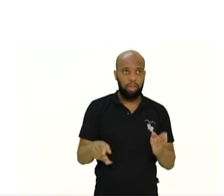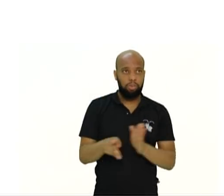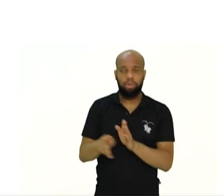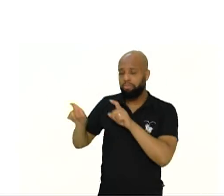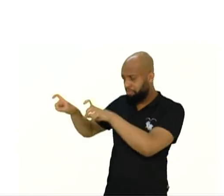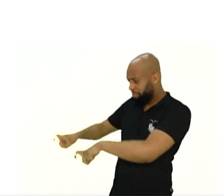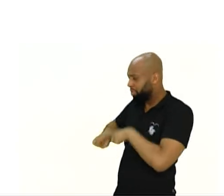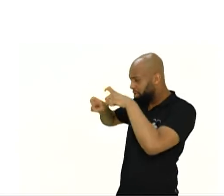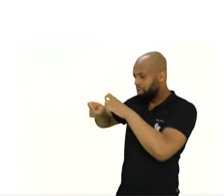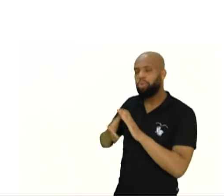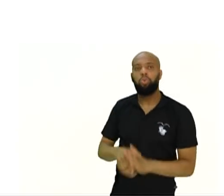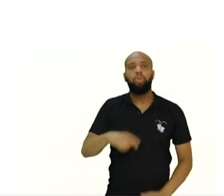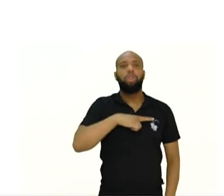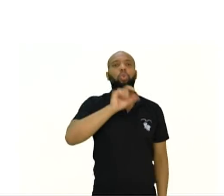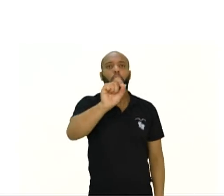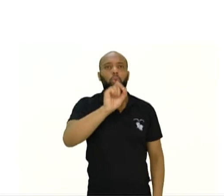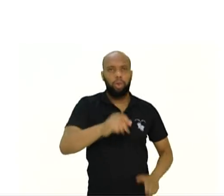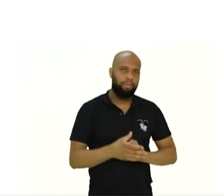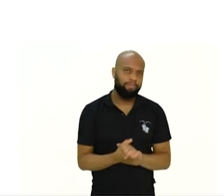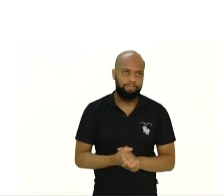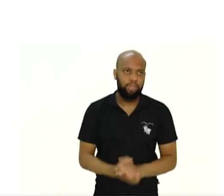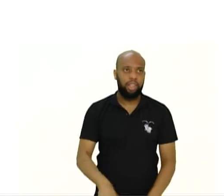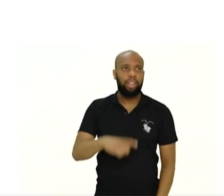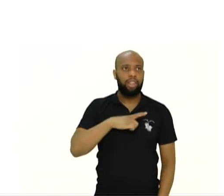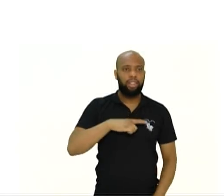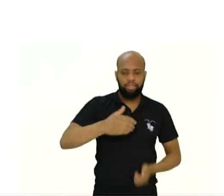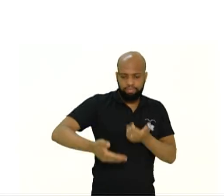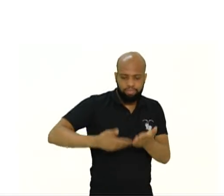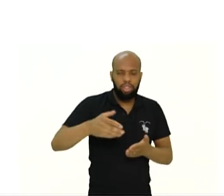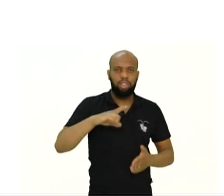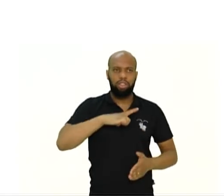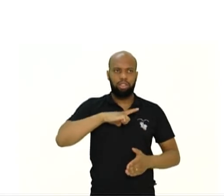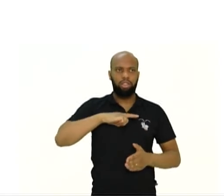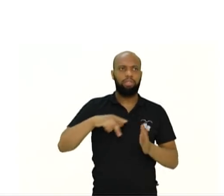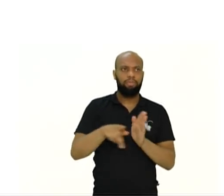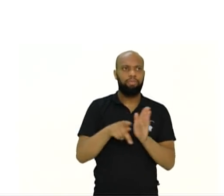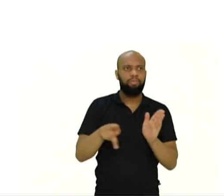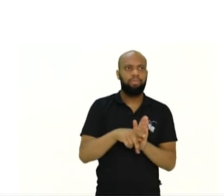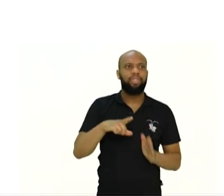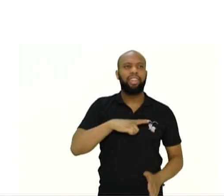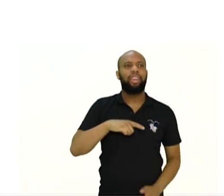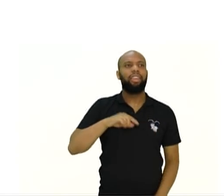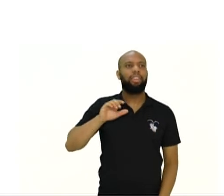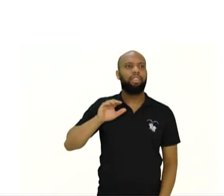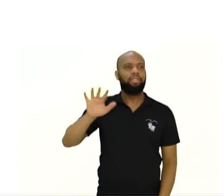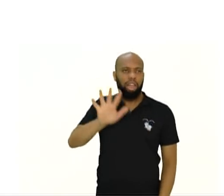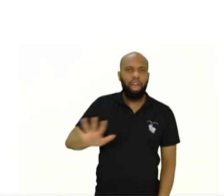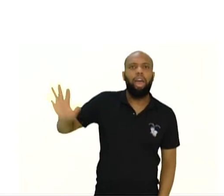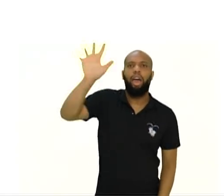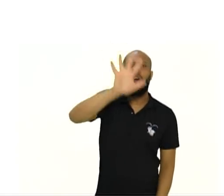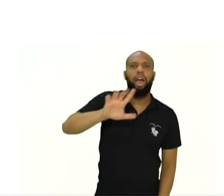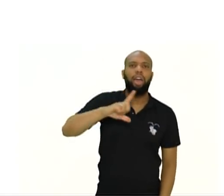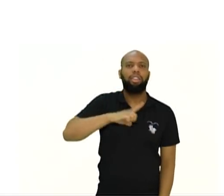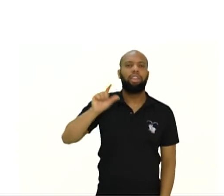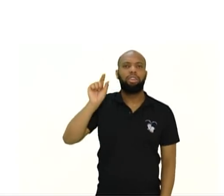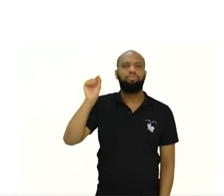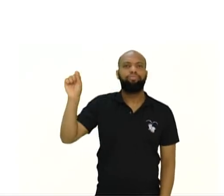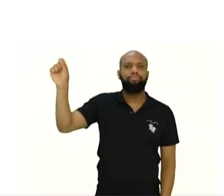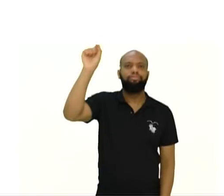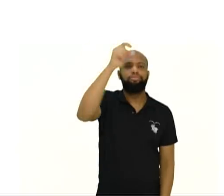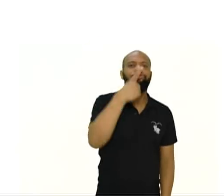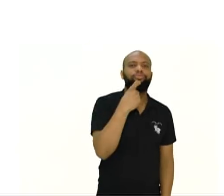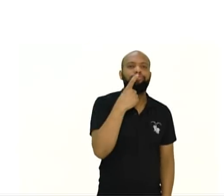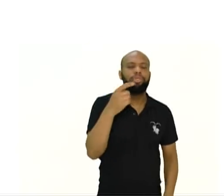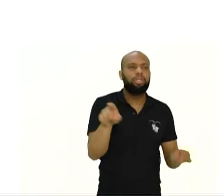agropecuária. Então, nós vamos ter, né, a criação extensiva nessas áreas onde tem esses círculos vermelhos.